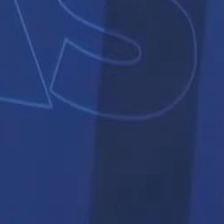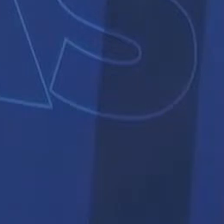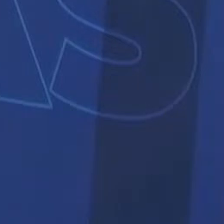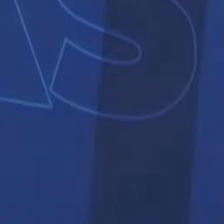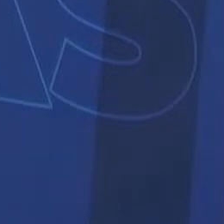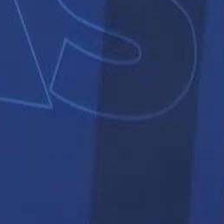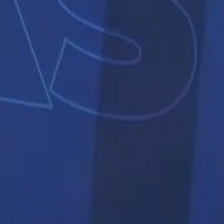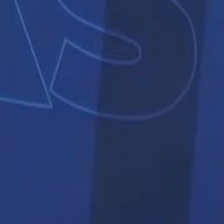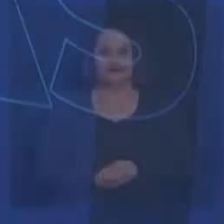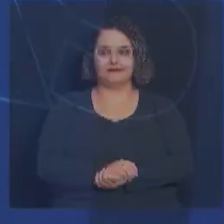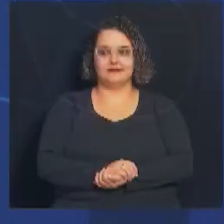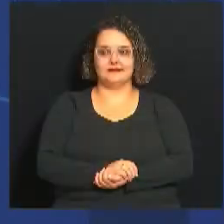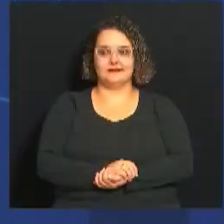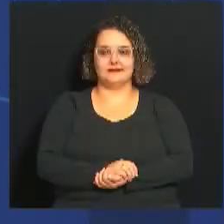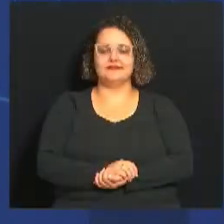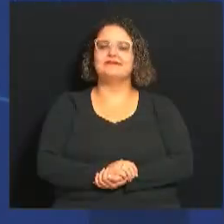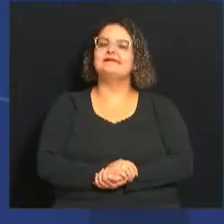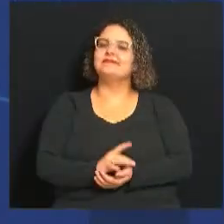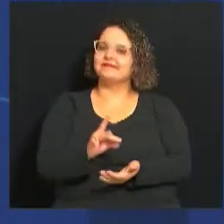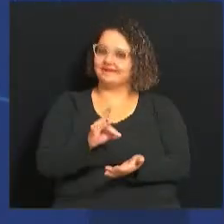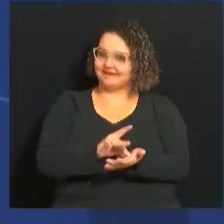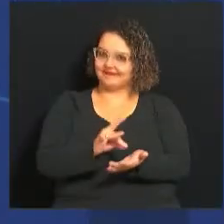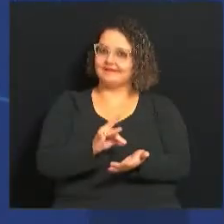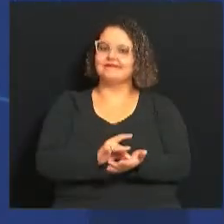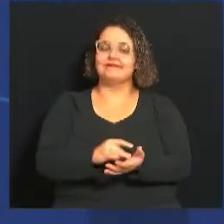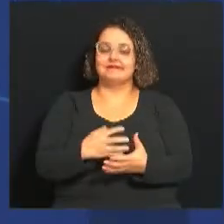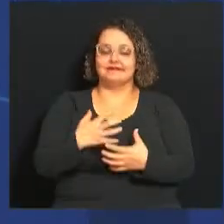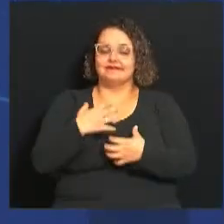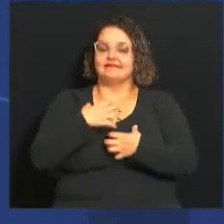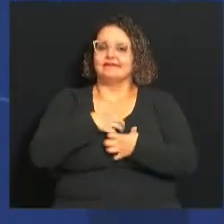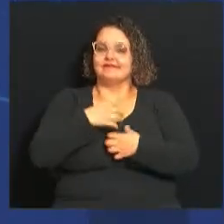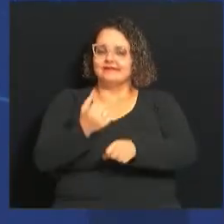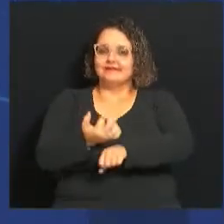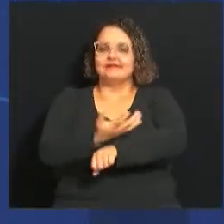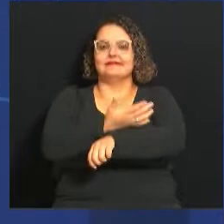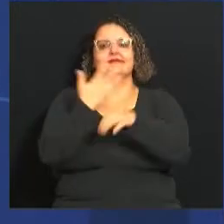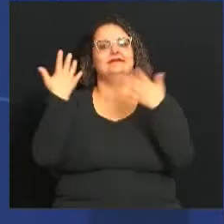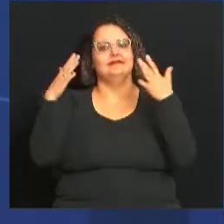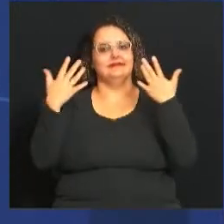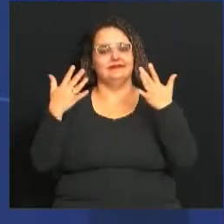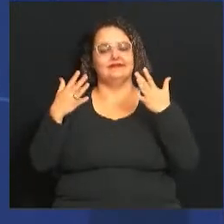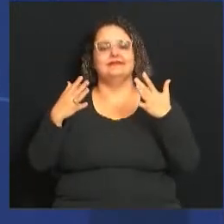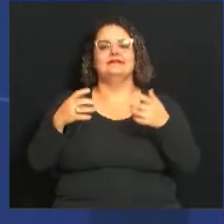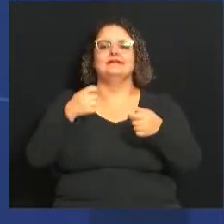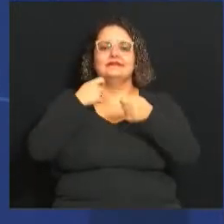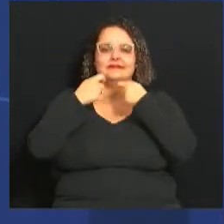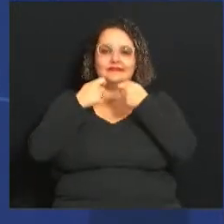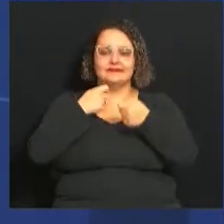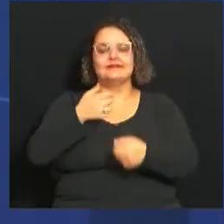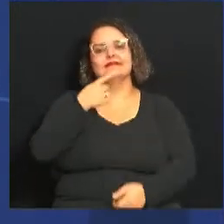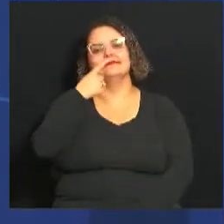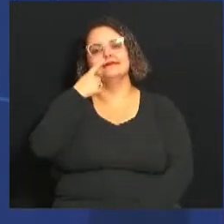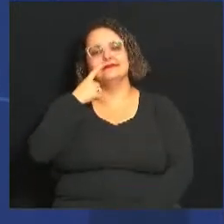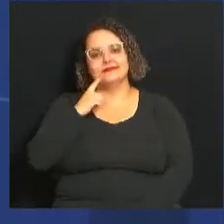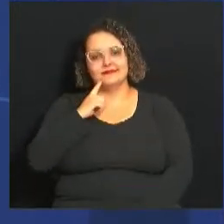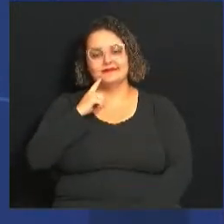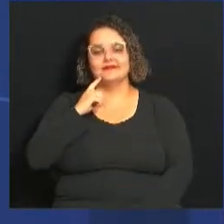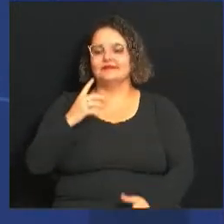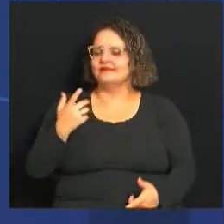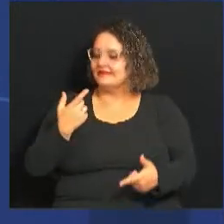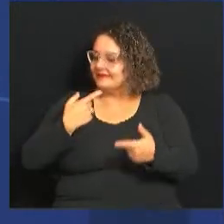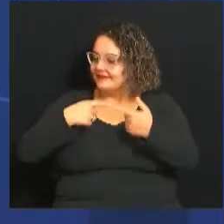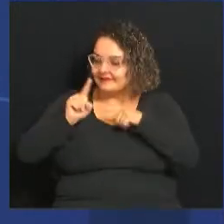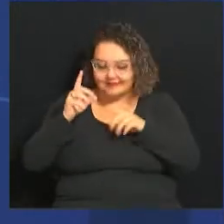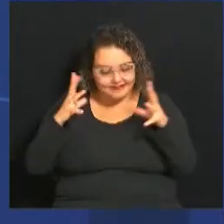Realmente muito emocionante. Parabéns à nossa repórter Viviane Novaes por esta super reportagem. Também